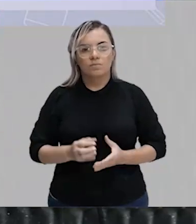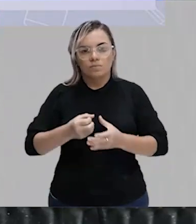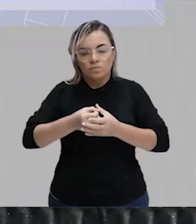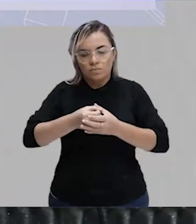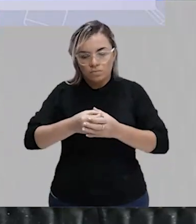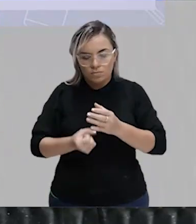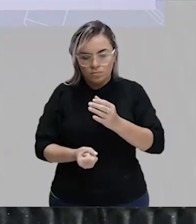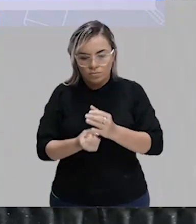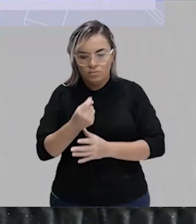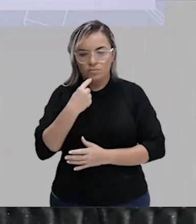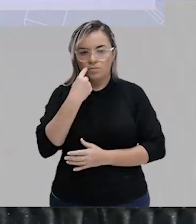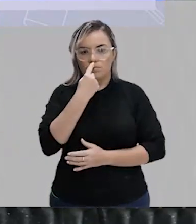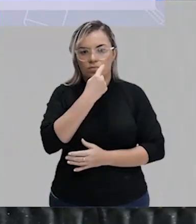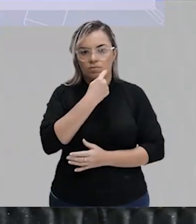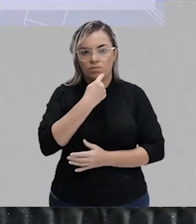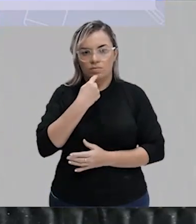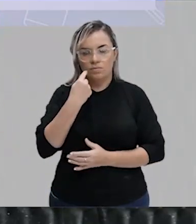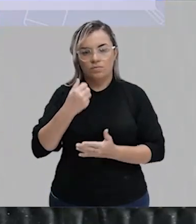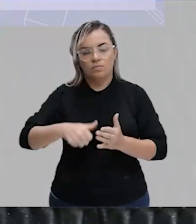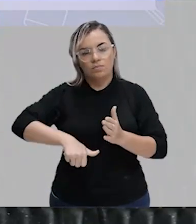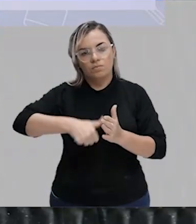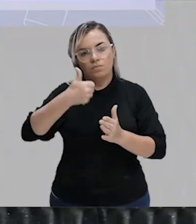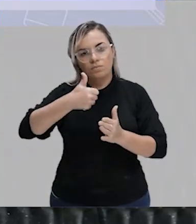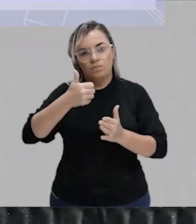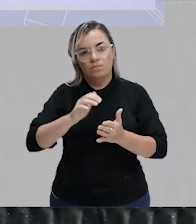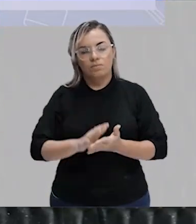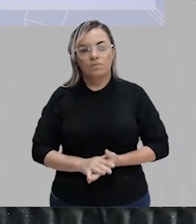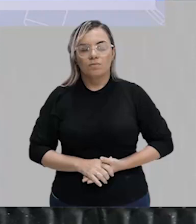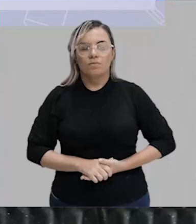dá origem à boca, primeiro, tá?